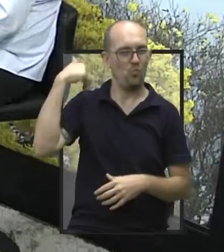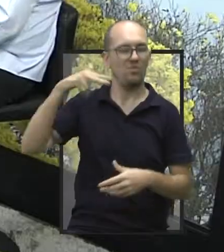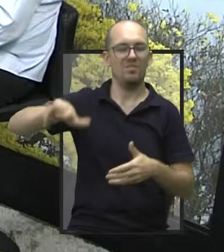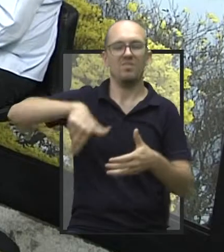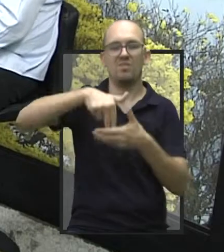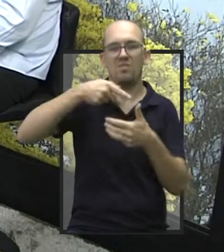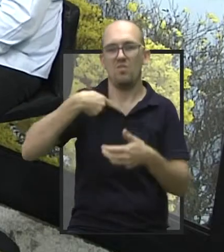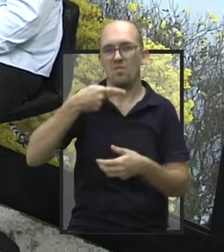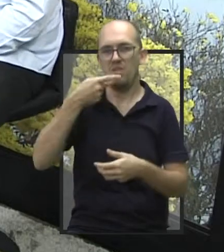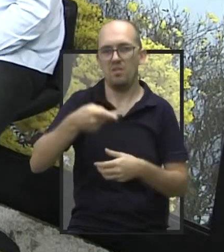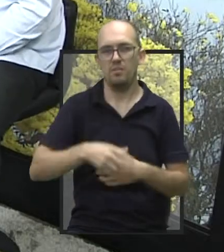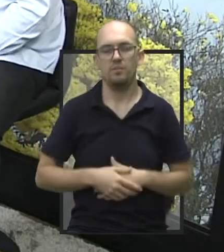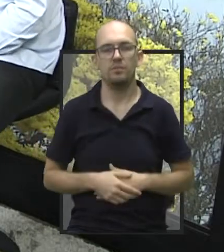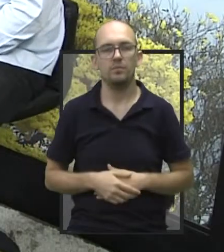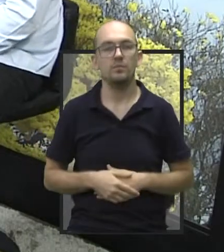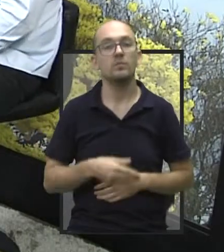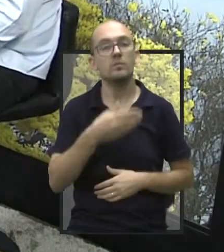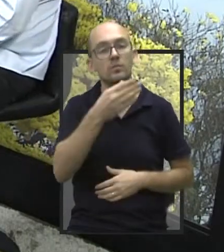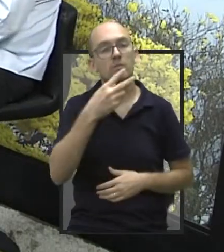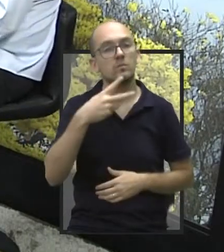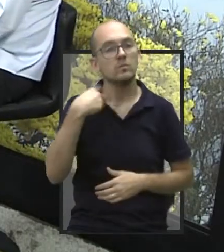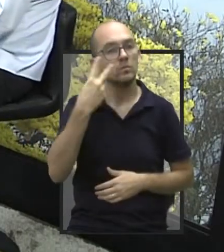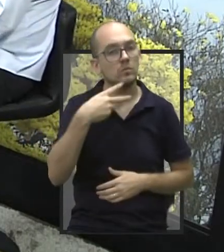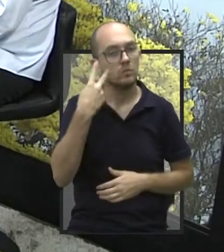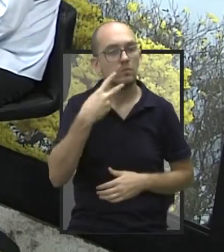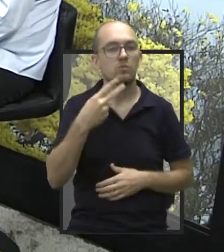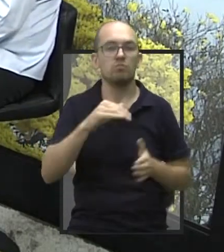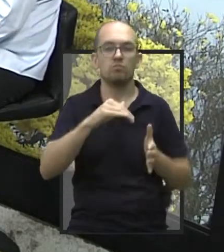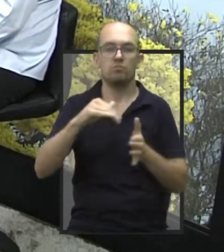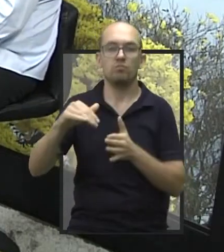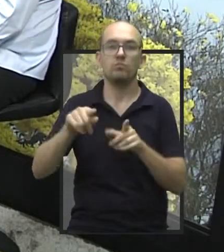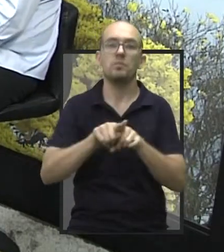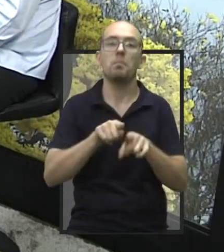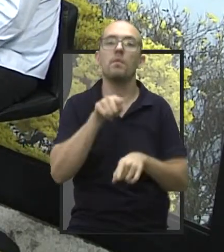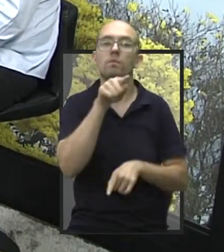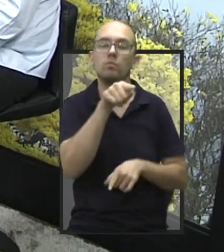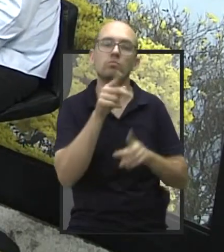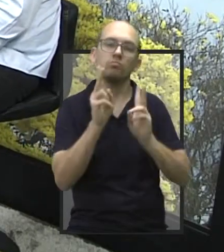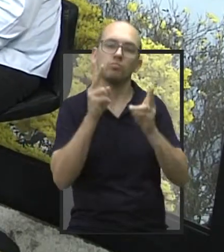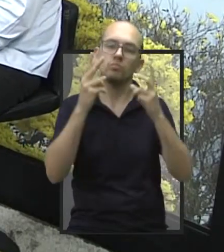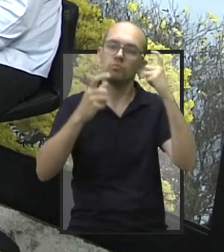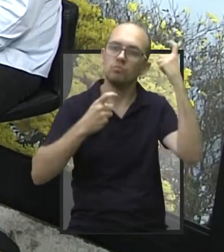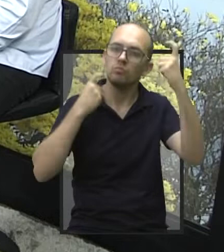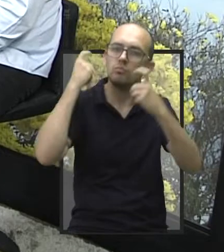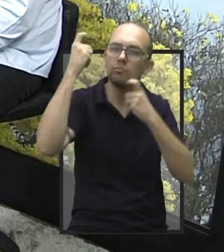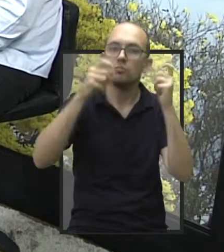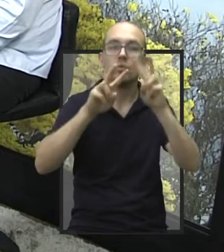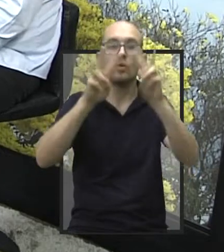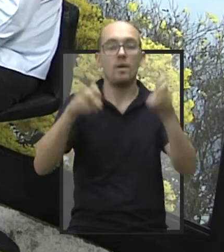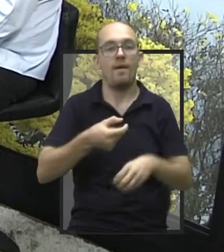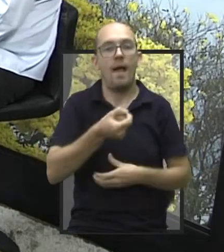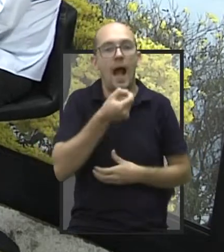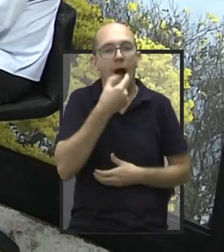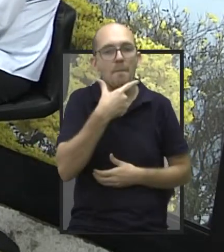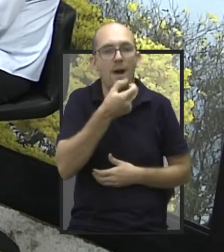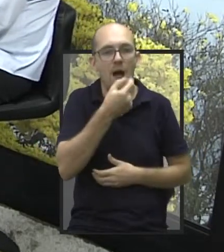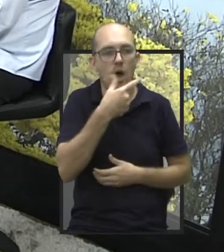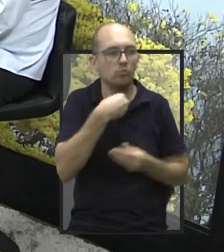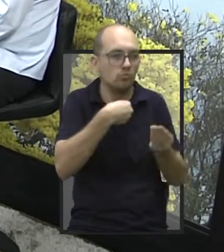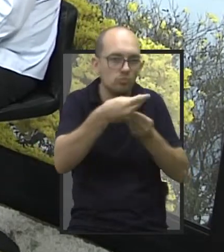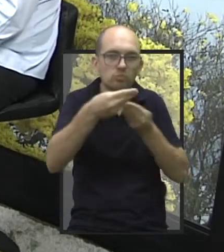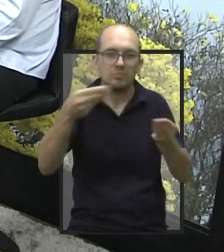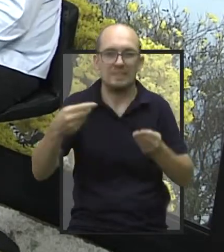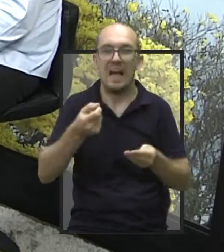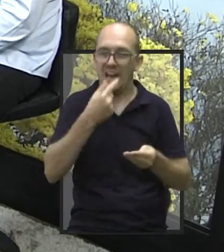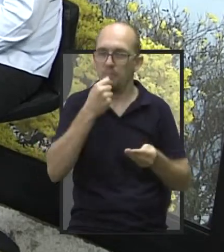passada. Vereador, o senhor também tem explanado a sua preocupação sobre a entrega de medicamentos de alto custo aqui na cidade.